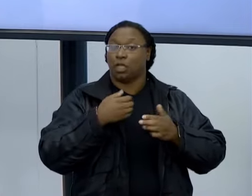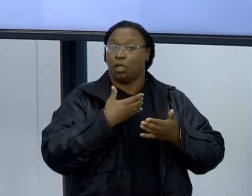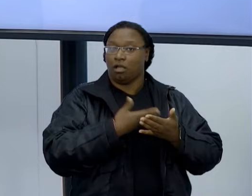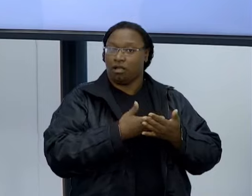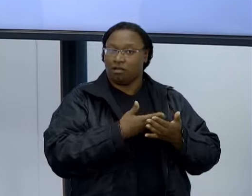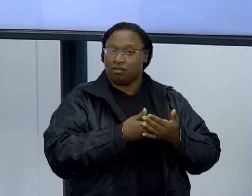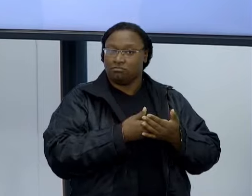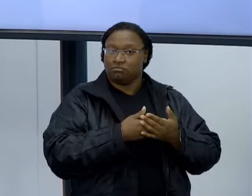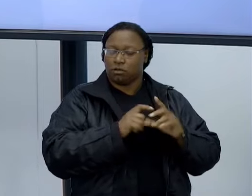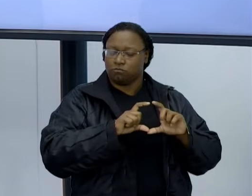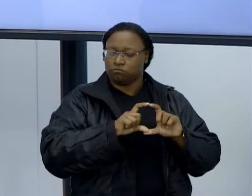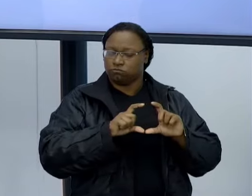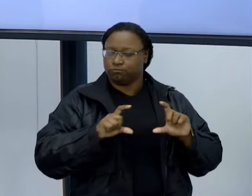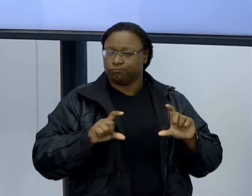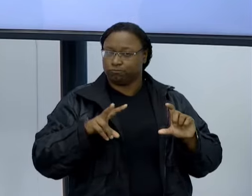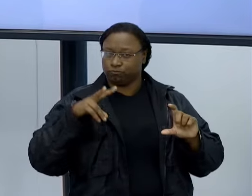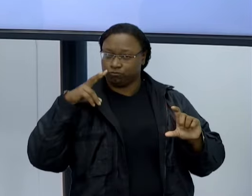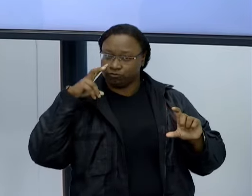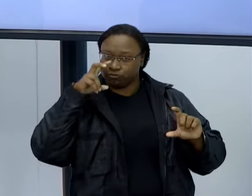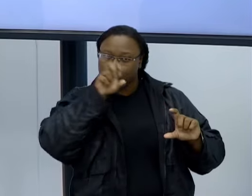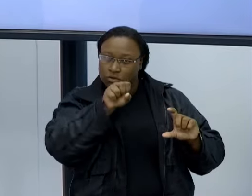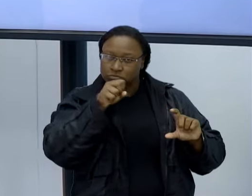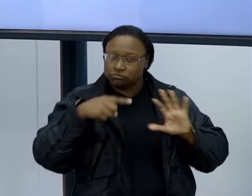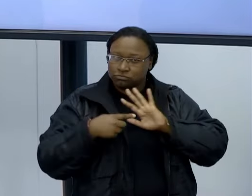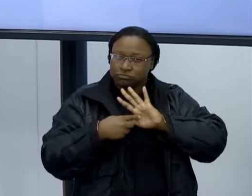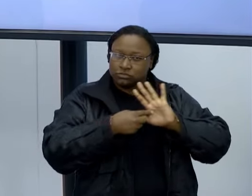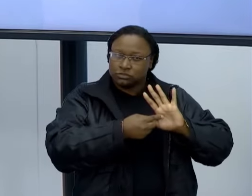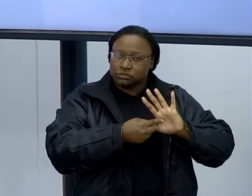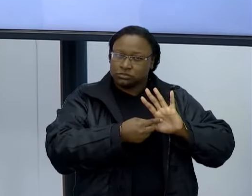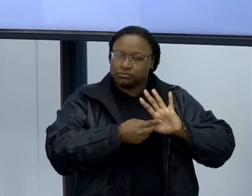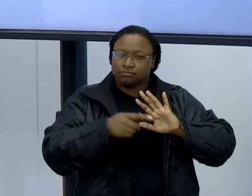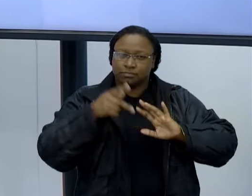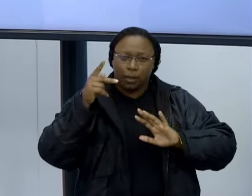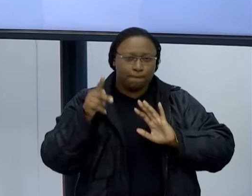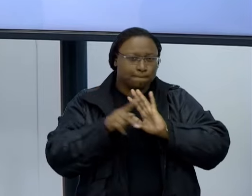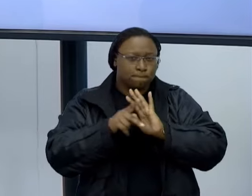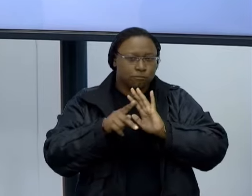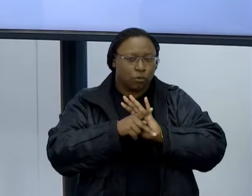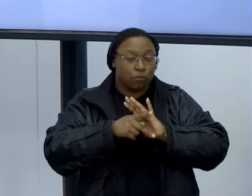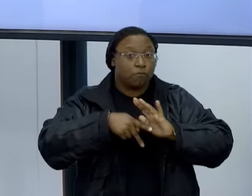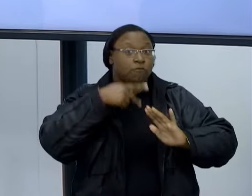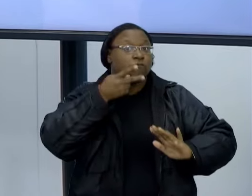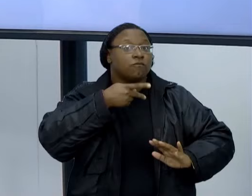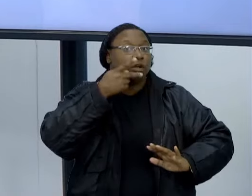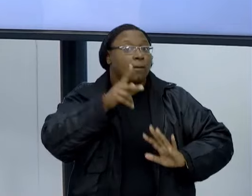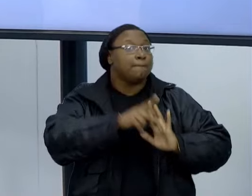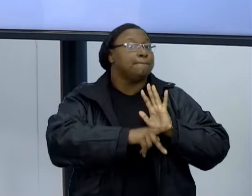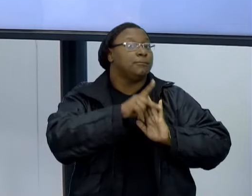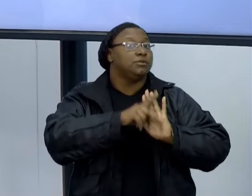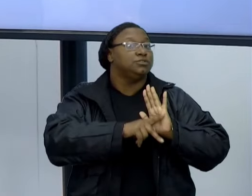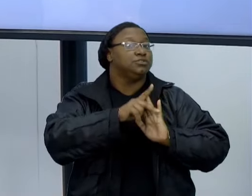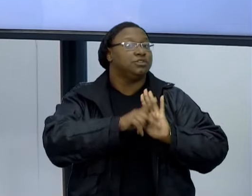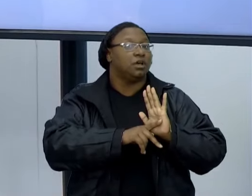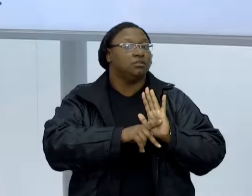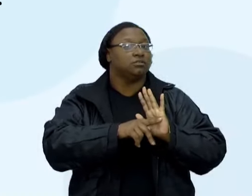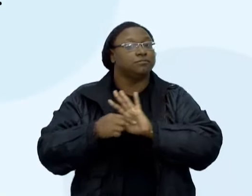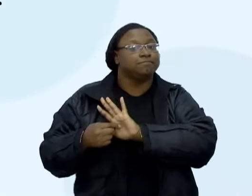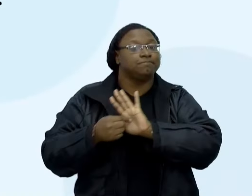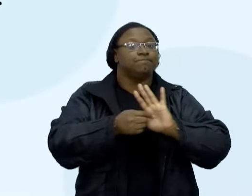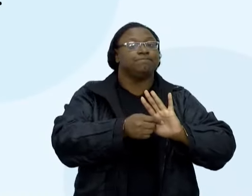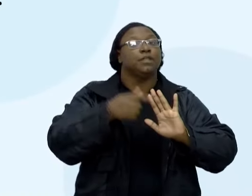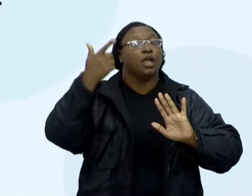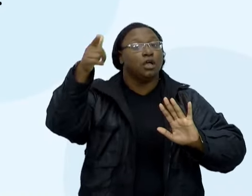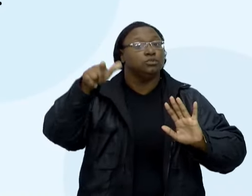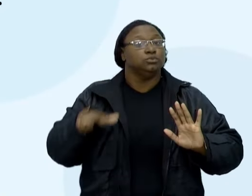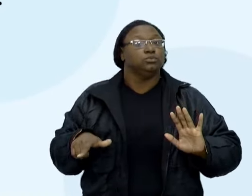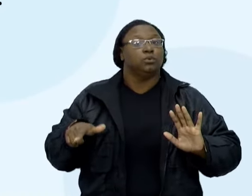em negrito principal é falar sobre protótipo, concepção do protótipo. Está aparecendo para você novamente aí